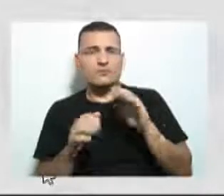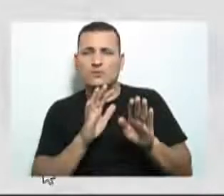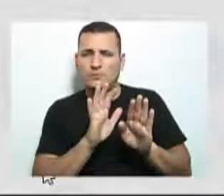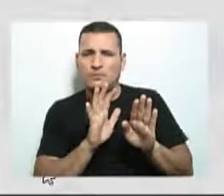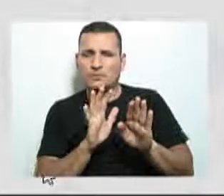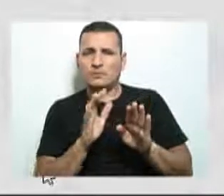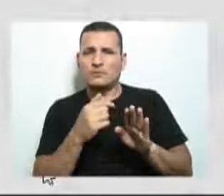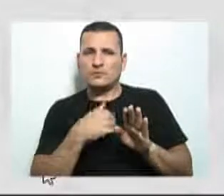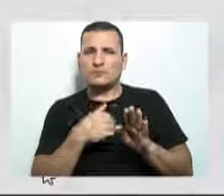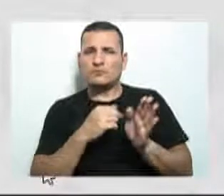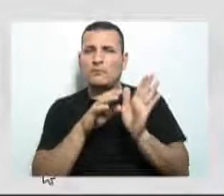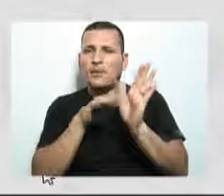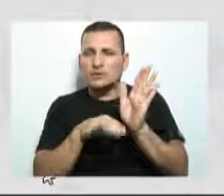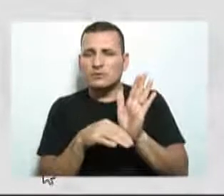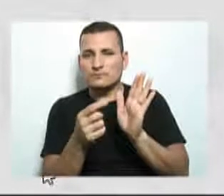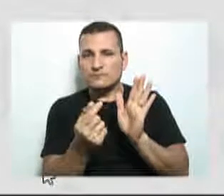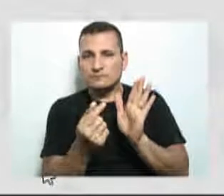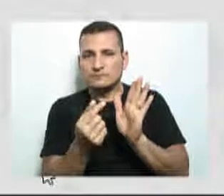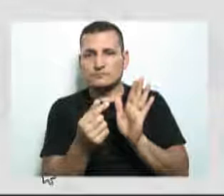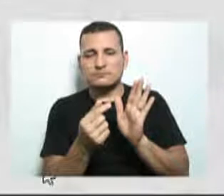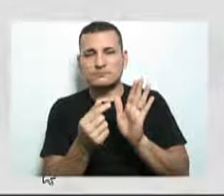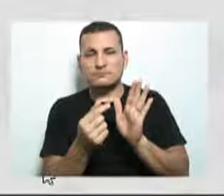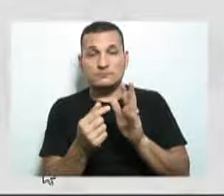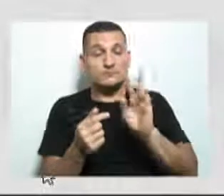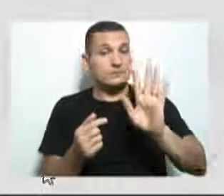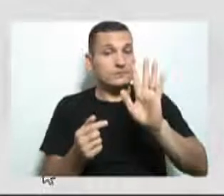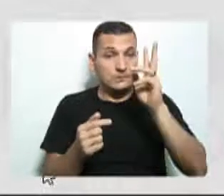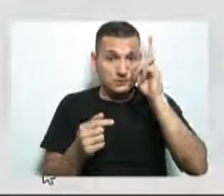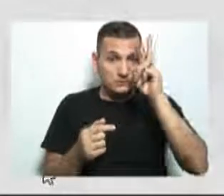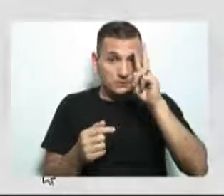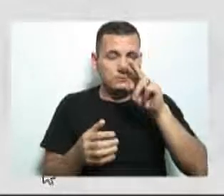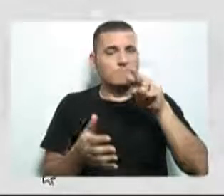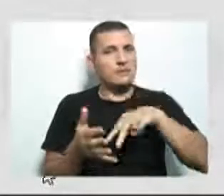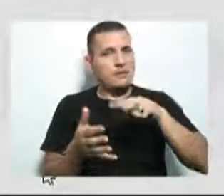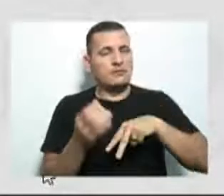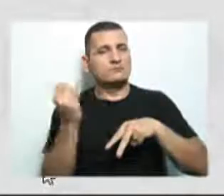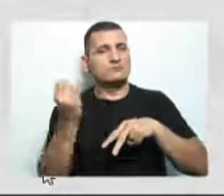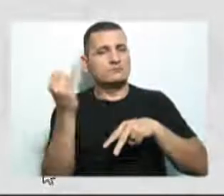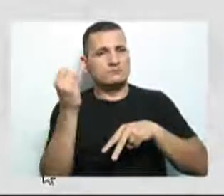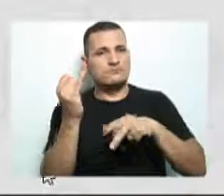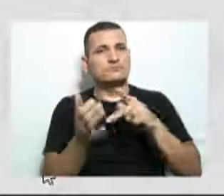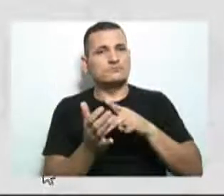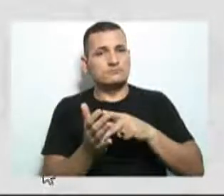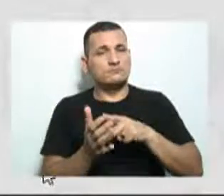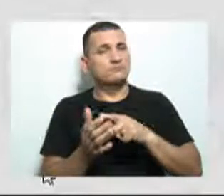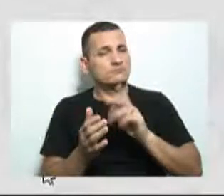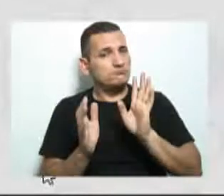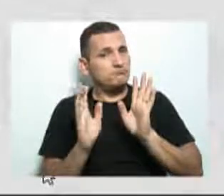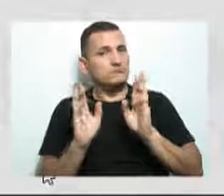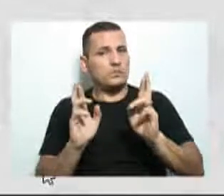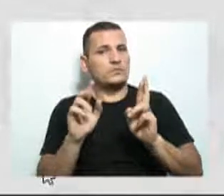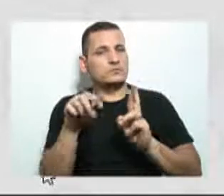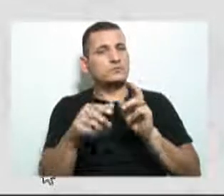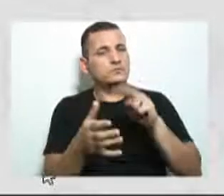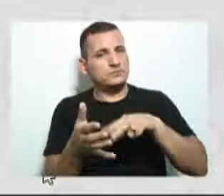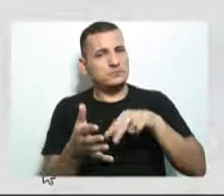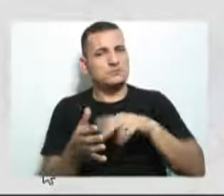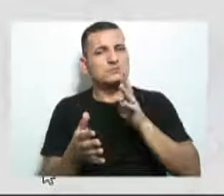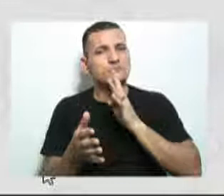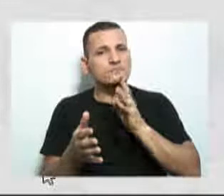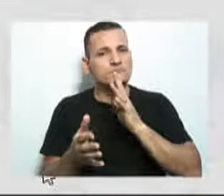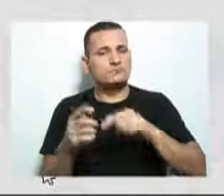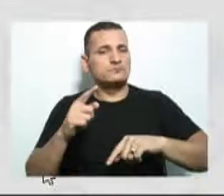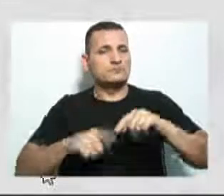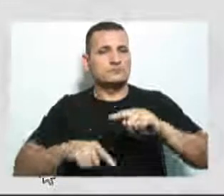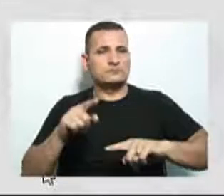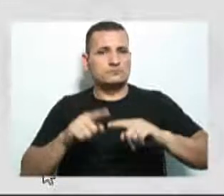seguinte, eu baixo o preço mais um pouquinho, eu faço isso. Lembrando que ler é muito importante. Espera-se que você tenha lido, tenha conhecido o